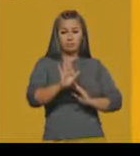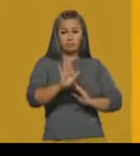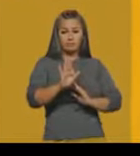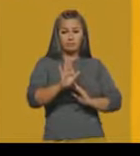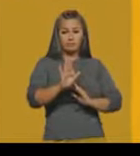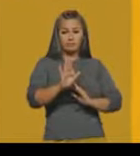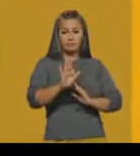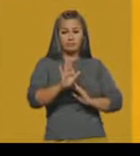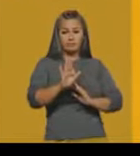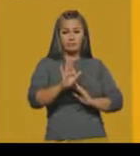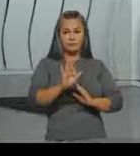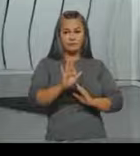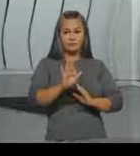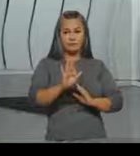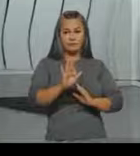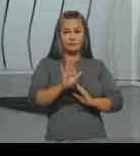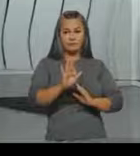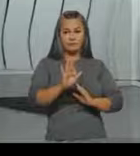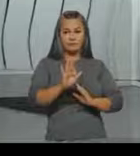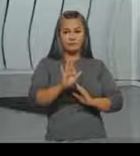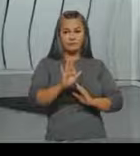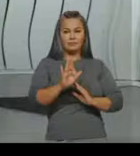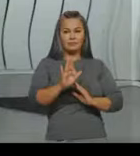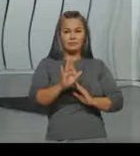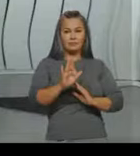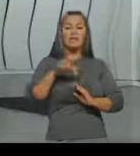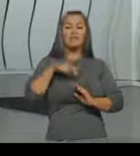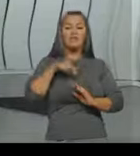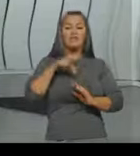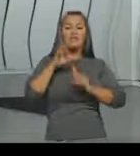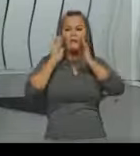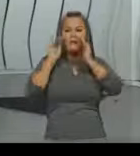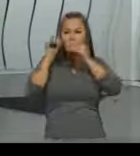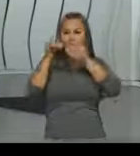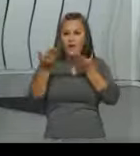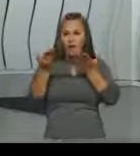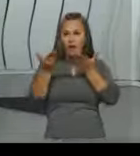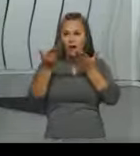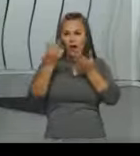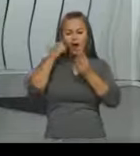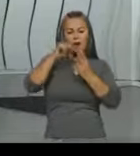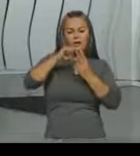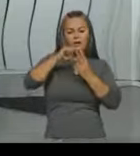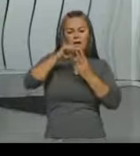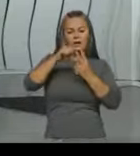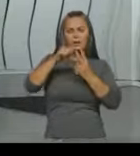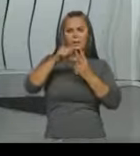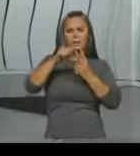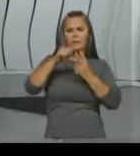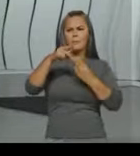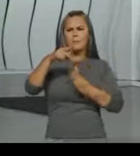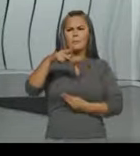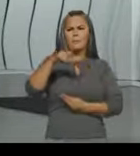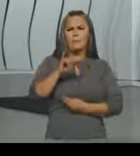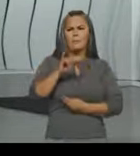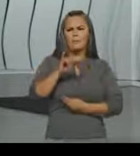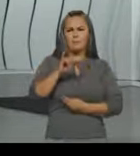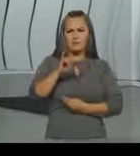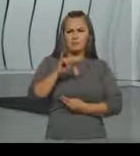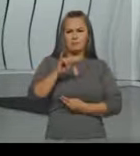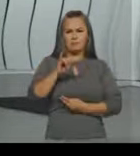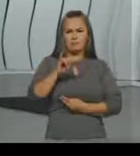ok? Você só vai trabalhar com os πs. Aí nós vamos ver agora diferente. Aí os pontos de referência